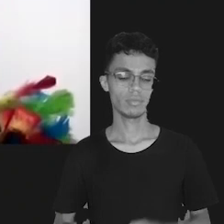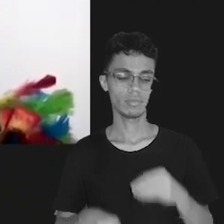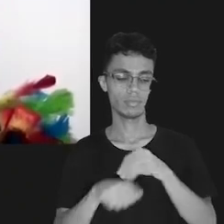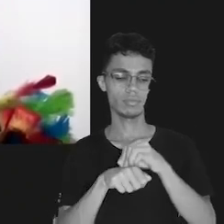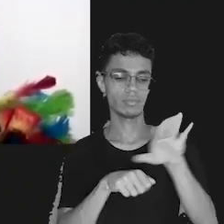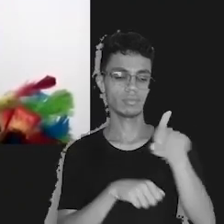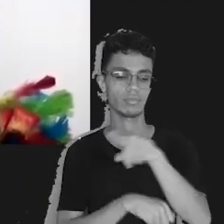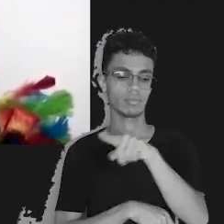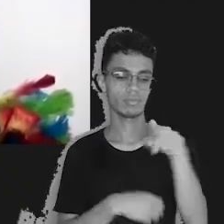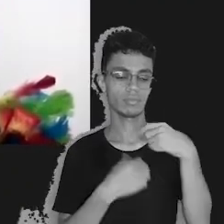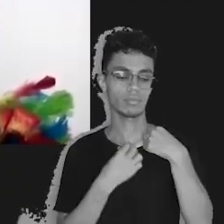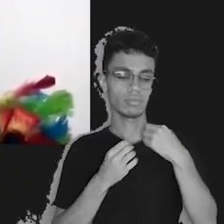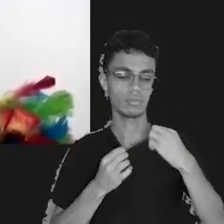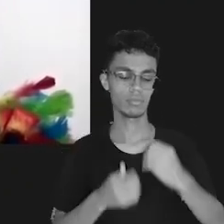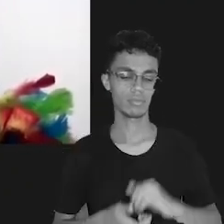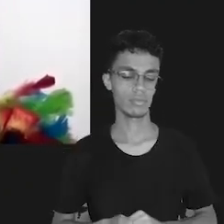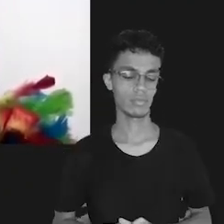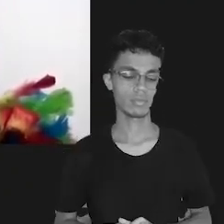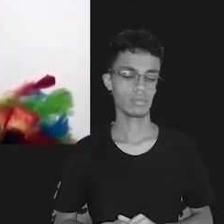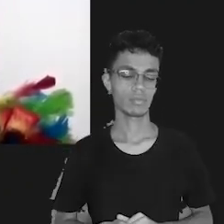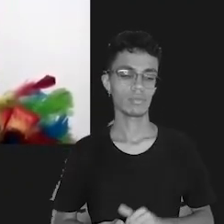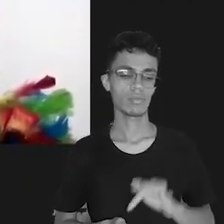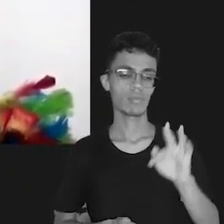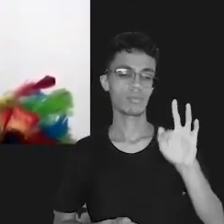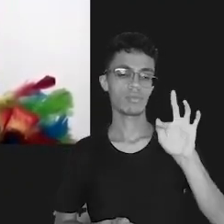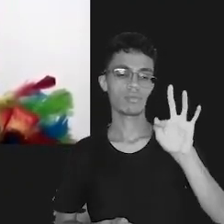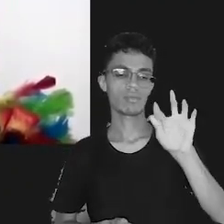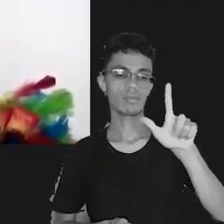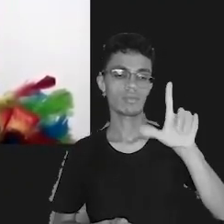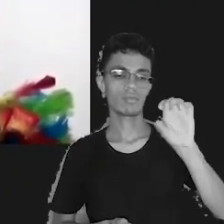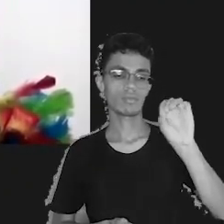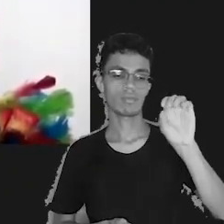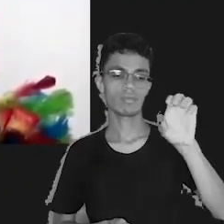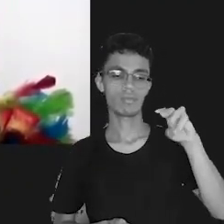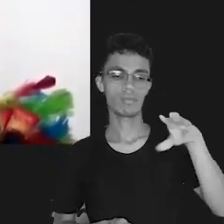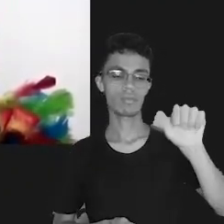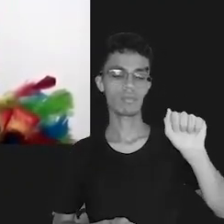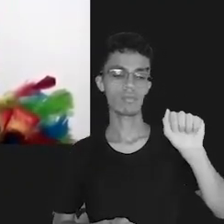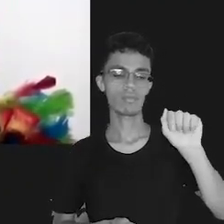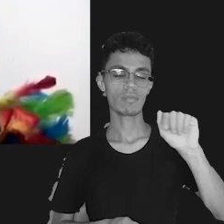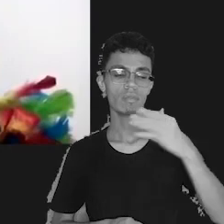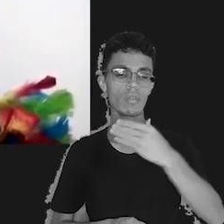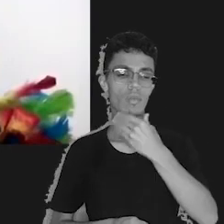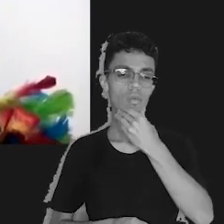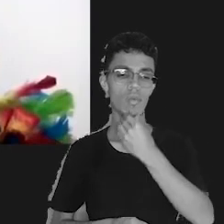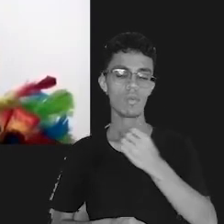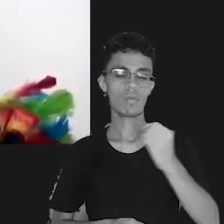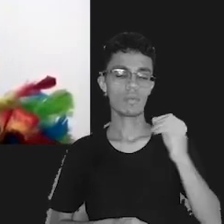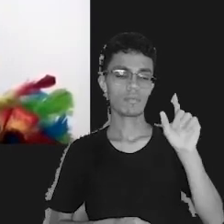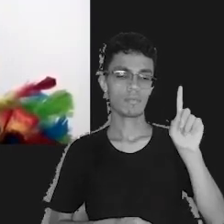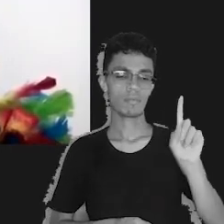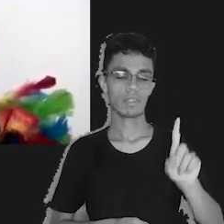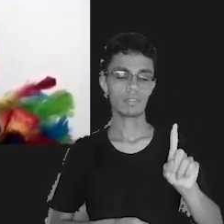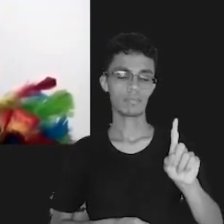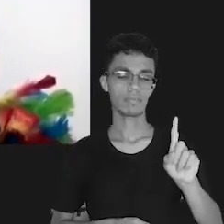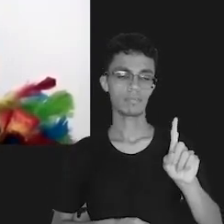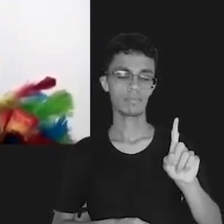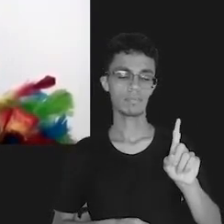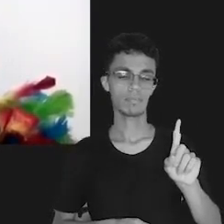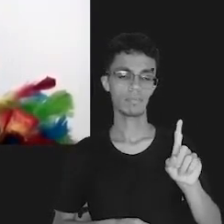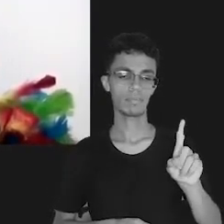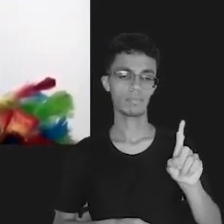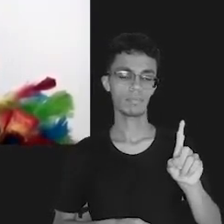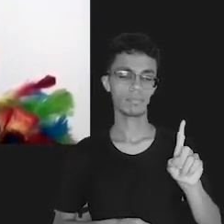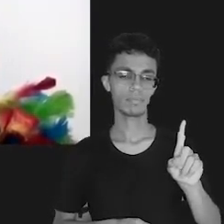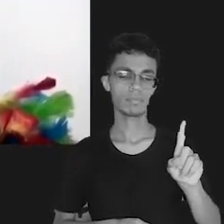dica. E o floema também. Floema é uma conversa do homem, né, que ela chama de Haidum,